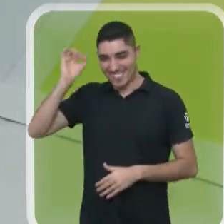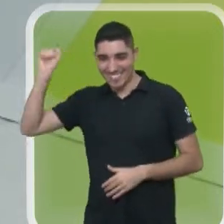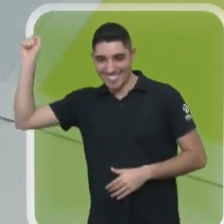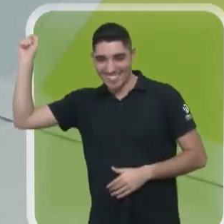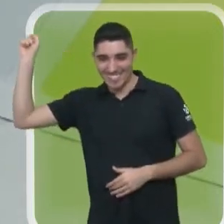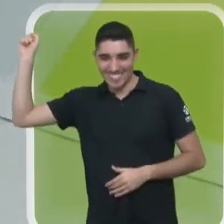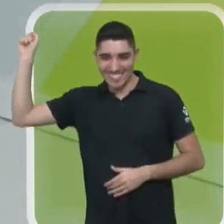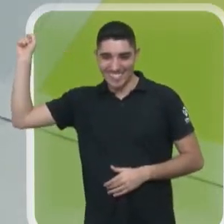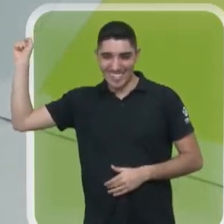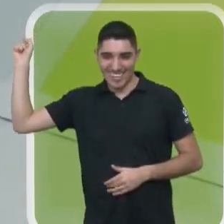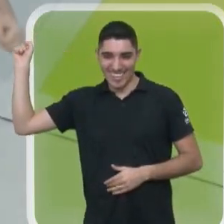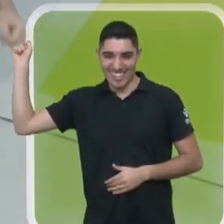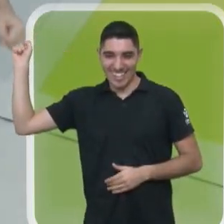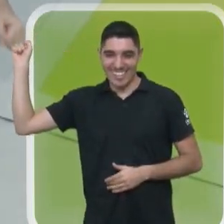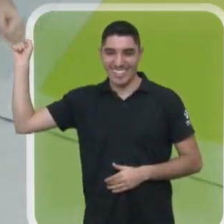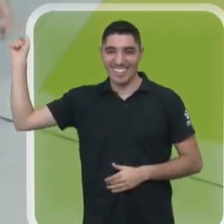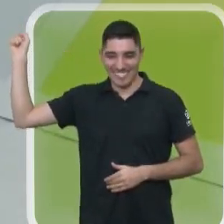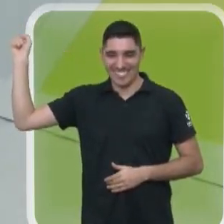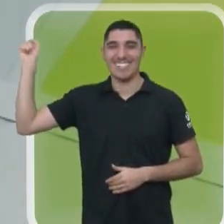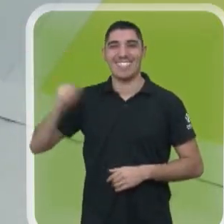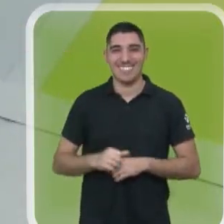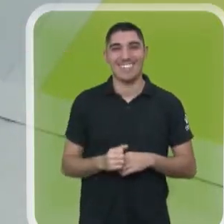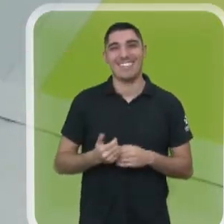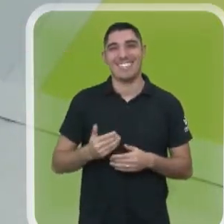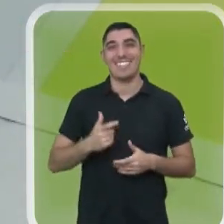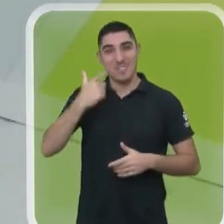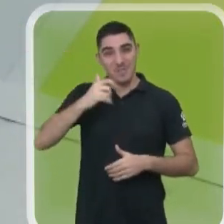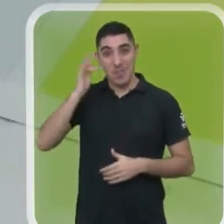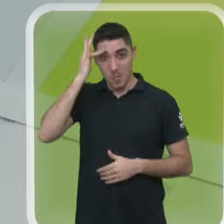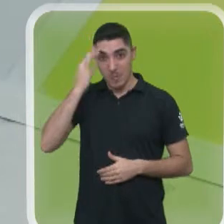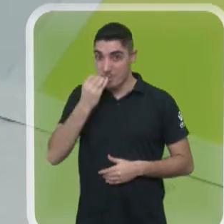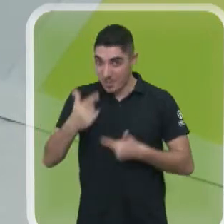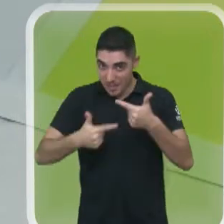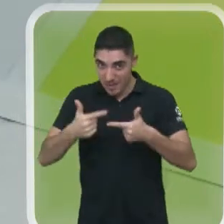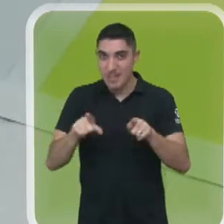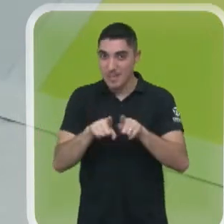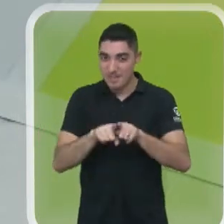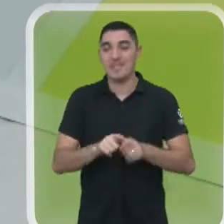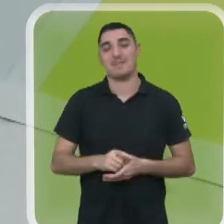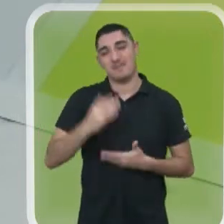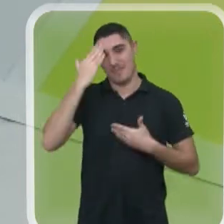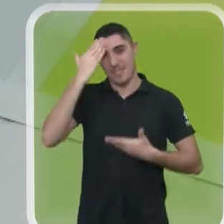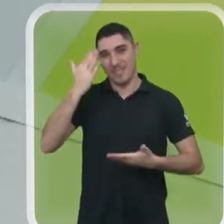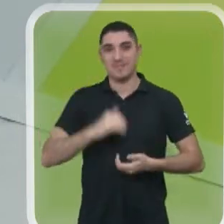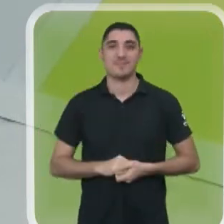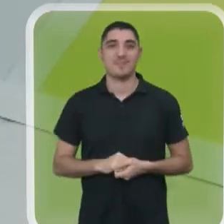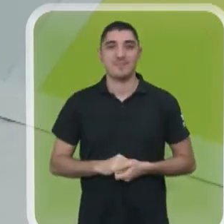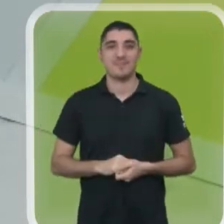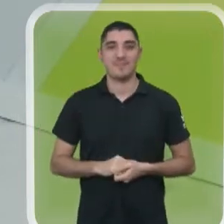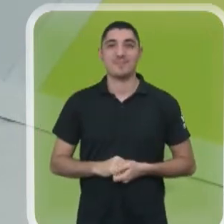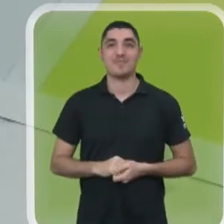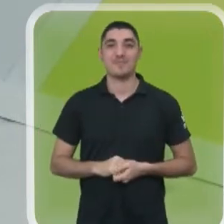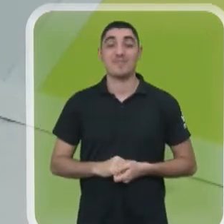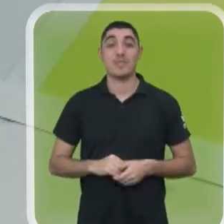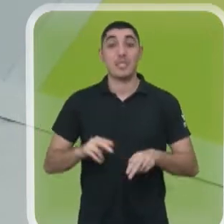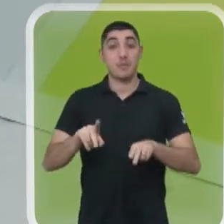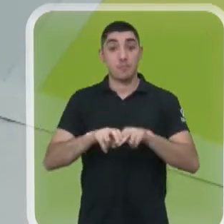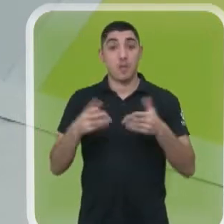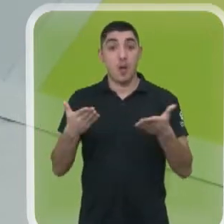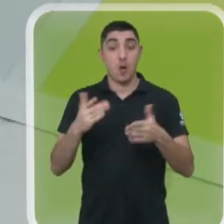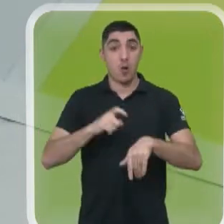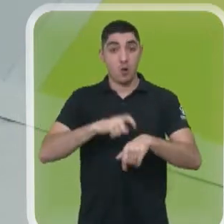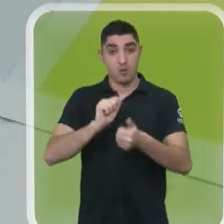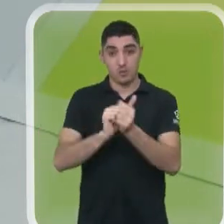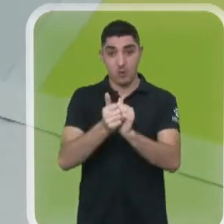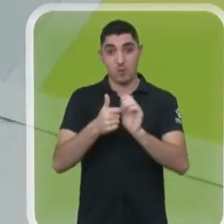tá Isso aqui das aqui vai aqui aí beleza bom trabalho para você também pegou o seguinte o Bruno a gente começa a hora do Esporte